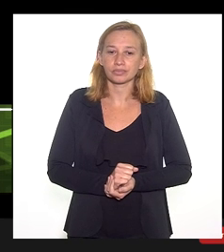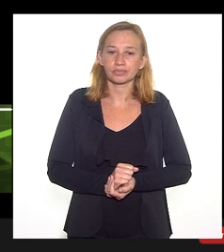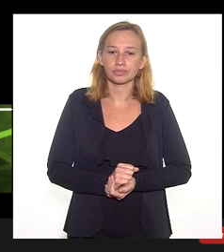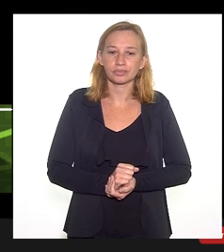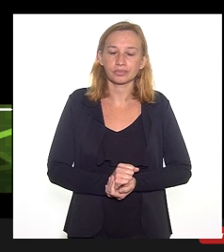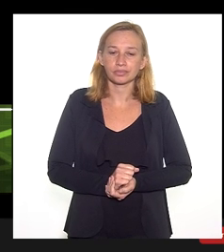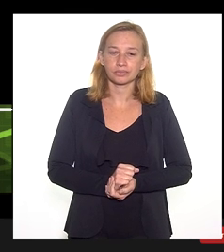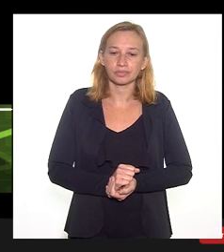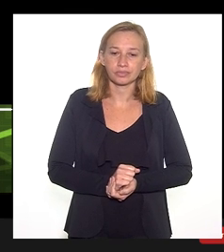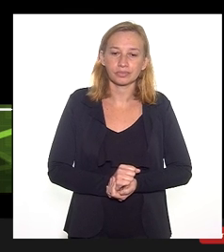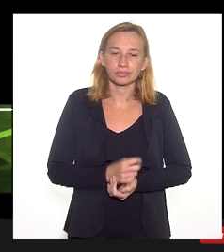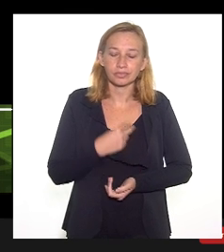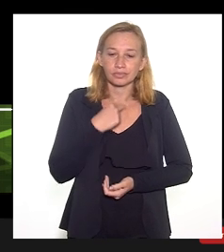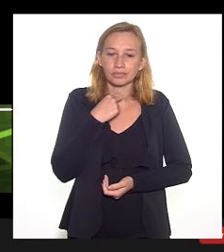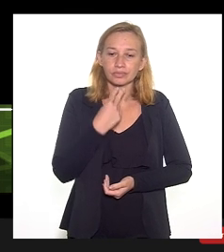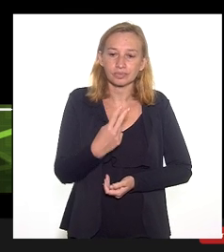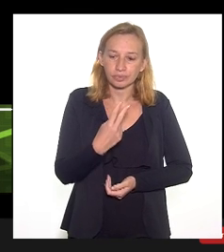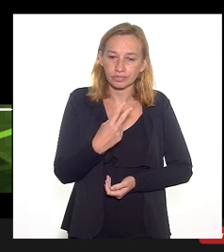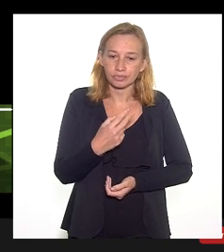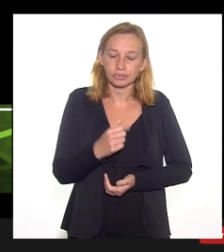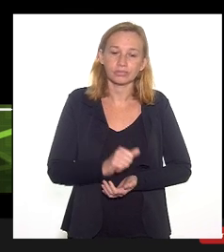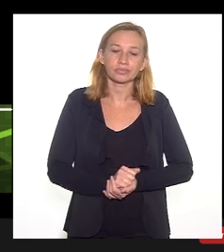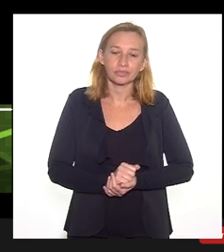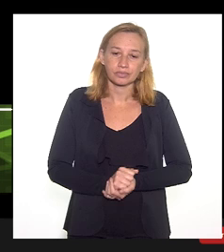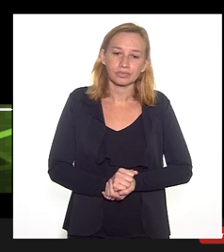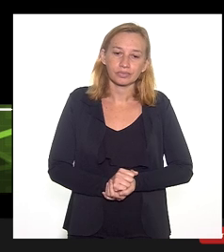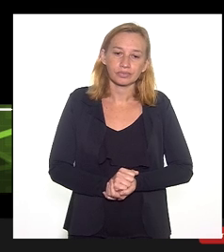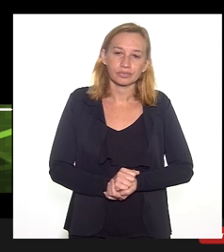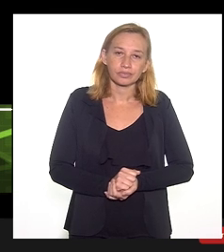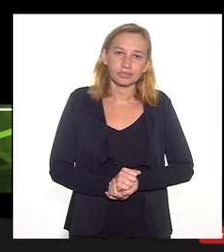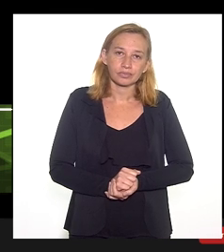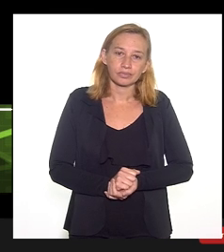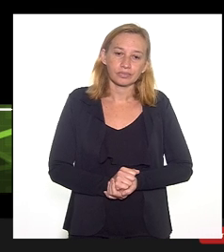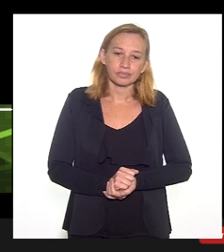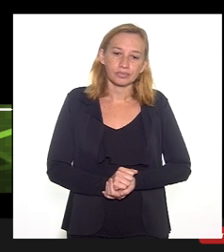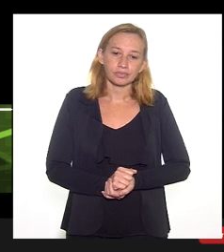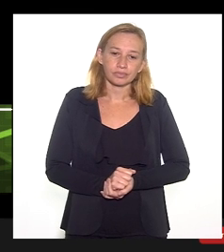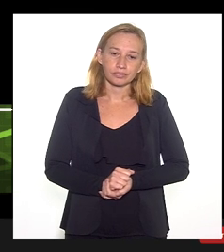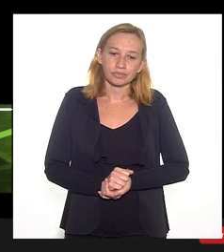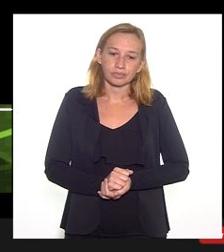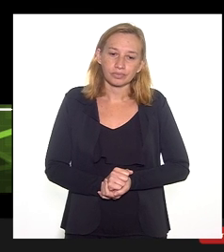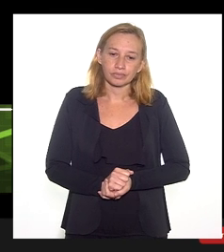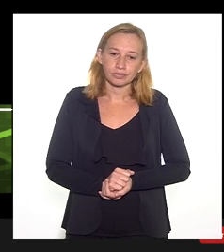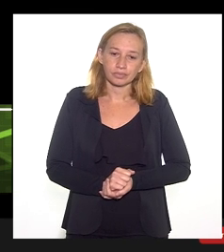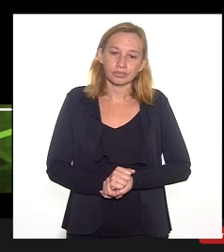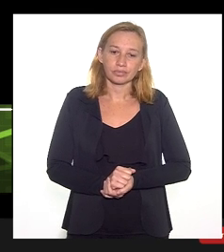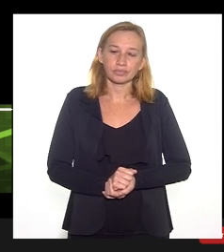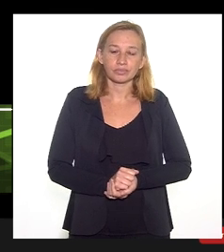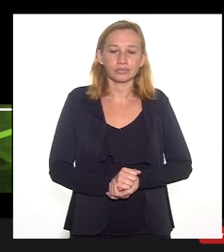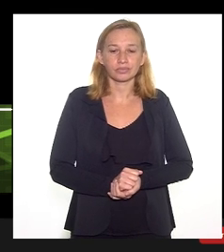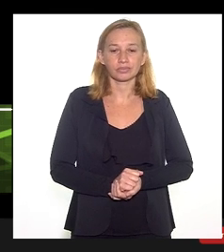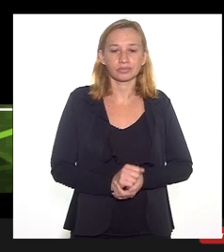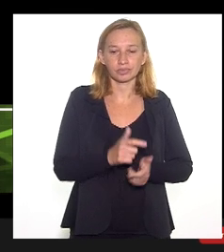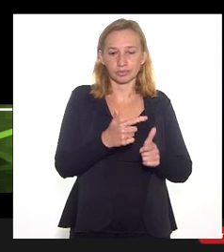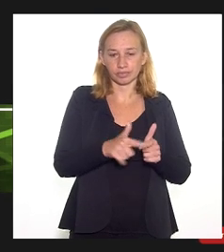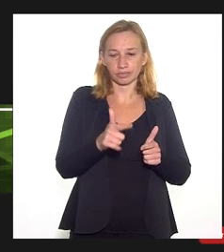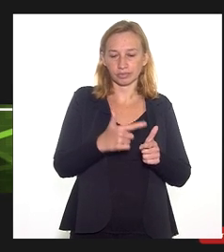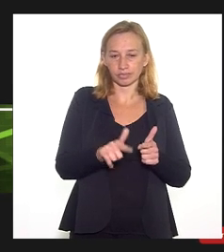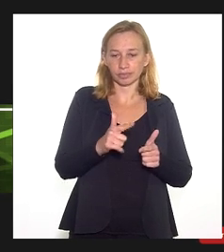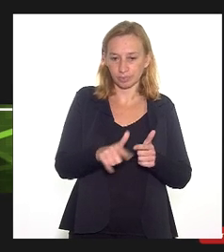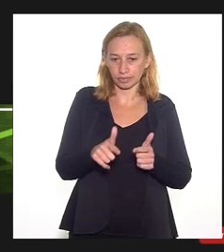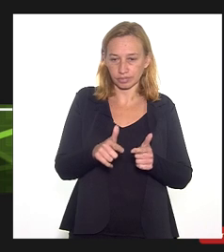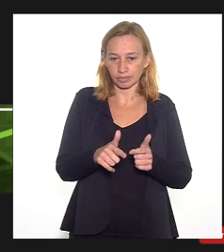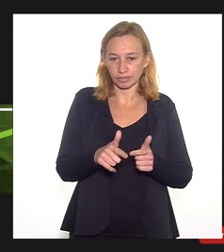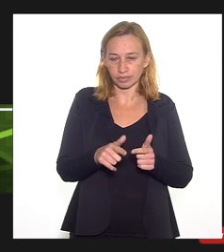dar voz e levar nossas demandas e ser